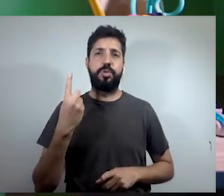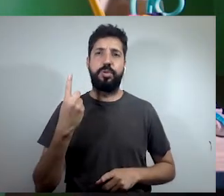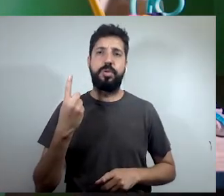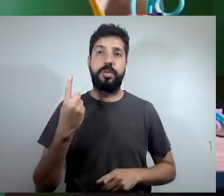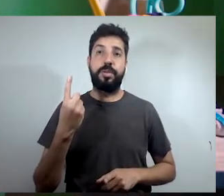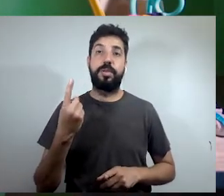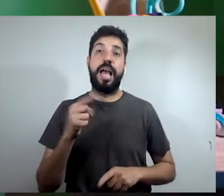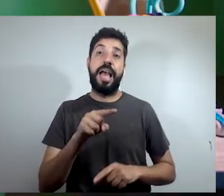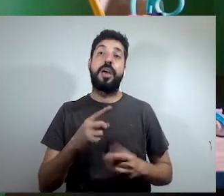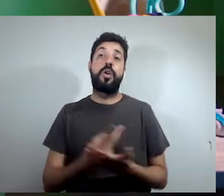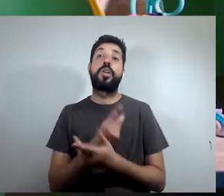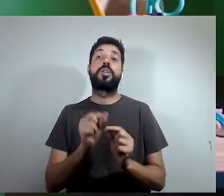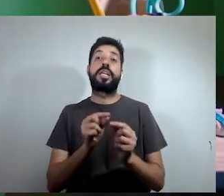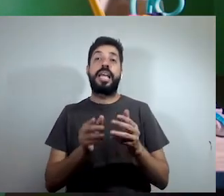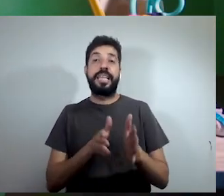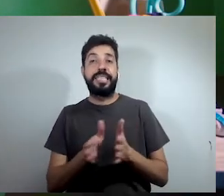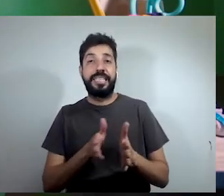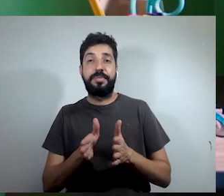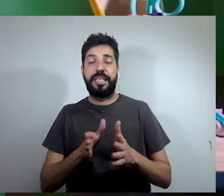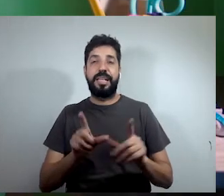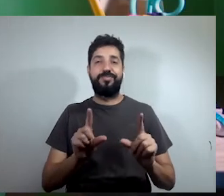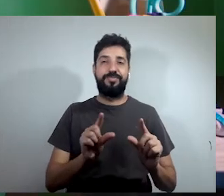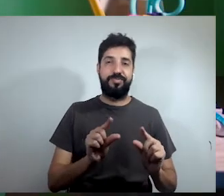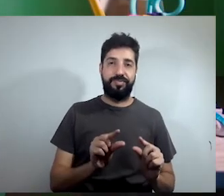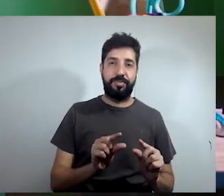que o acesso hoje às telas eles sejam